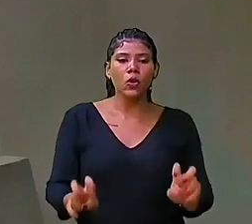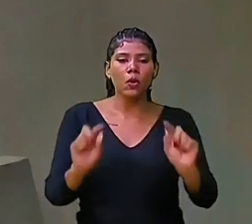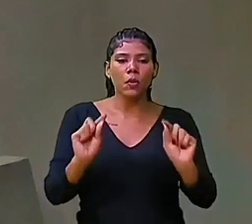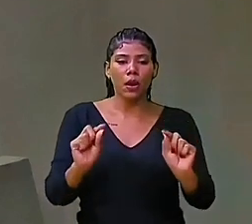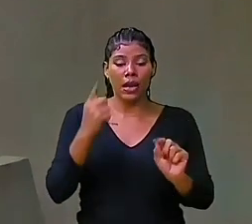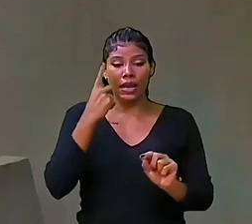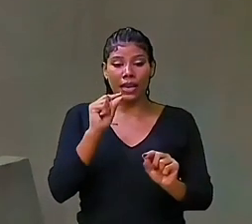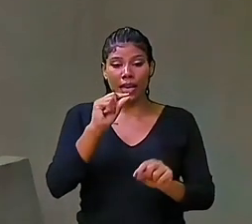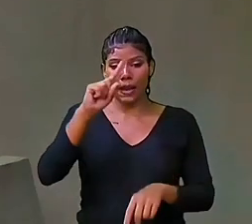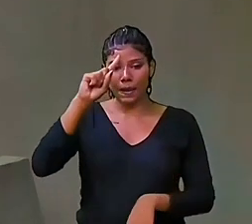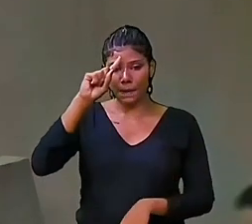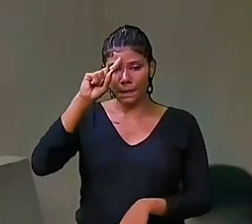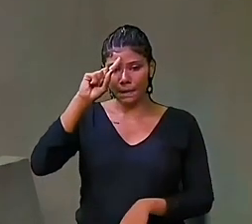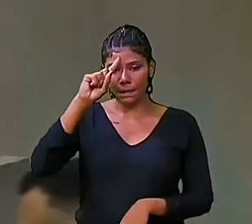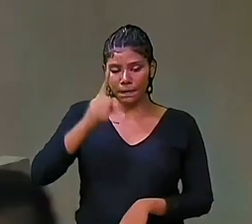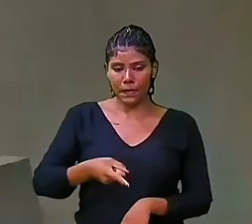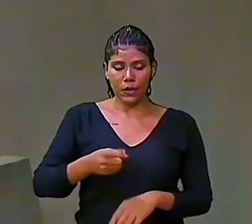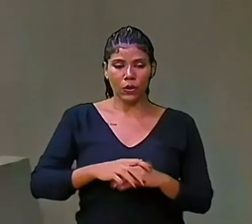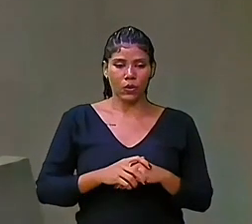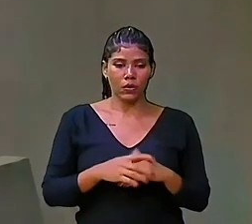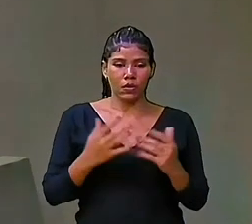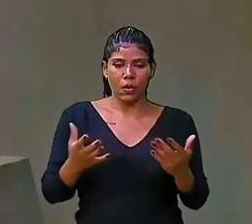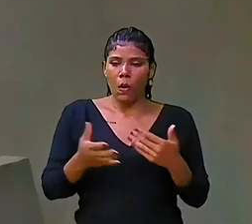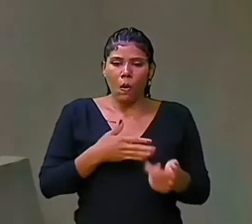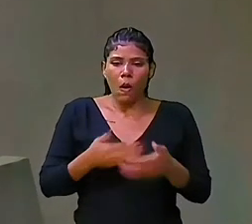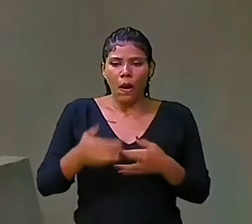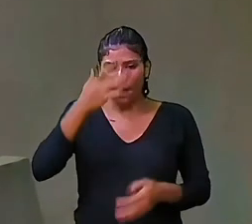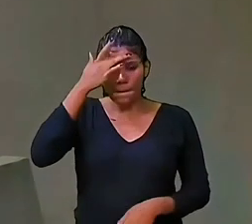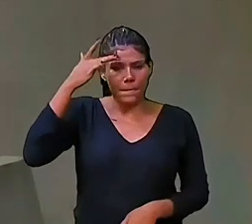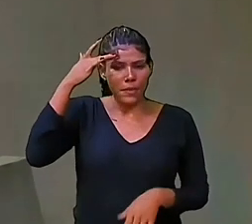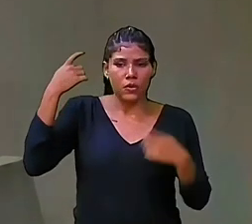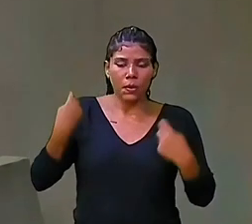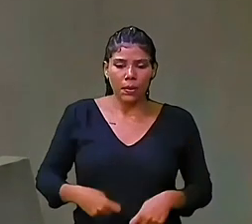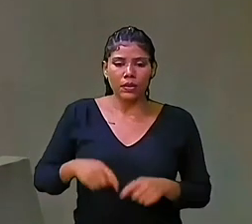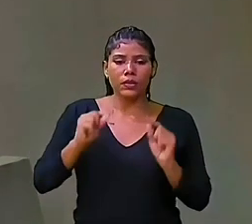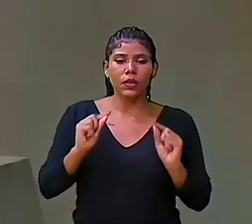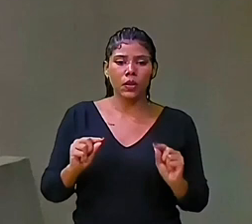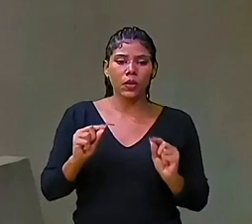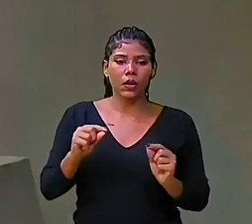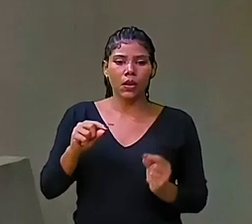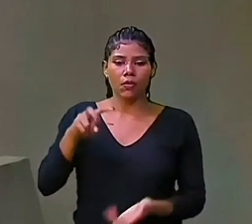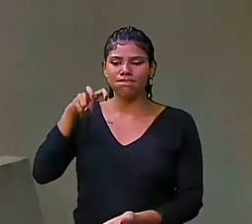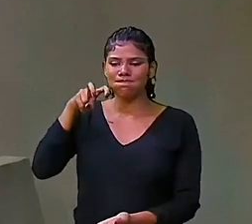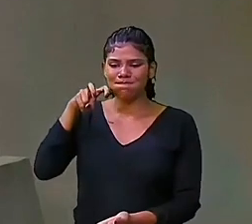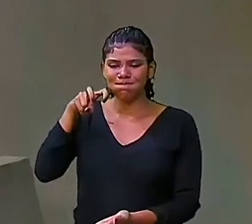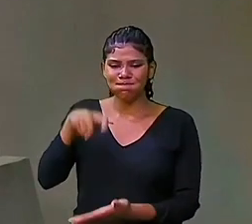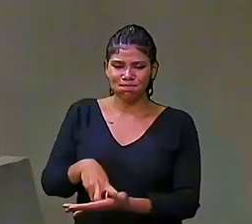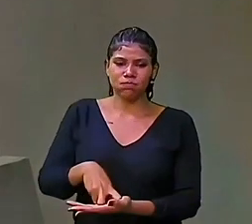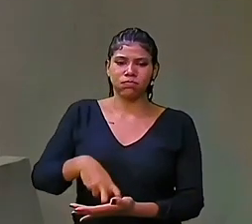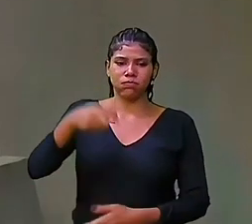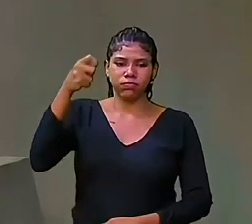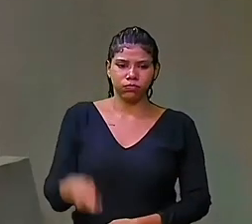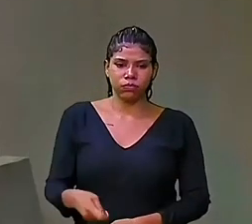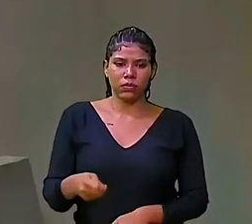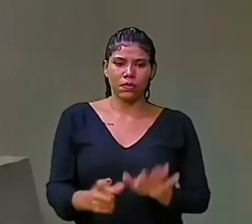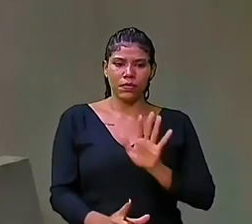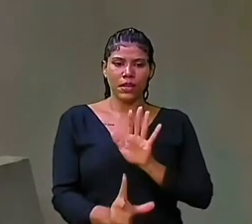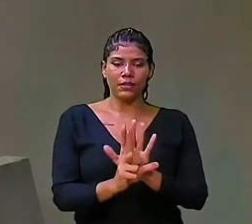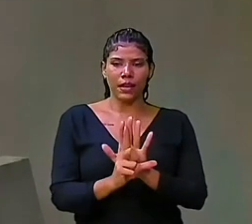autoria. Seja quem for, merece o máximo rigor da